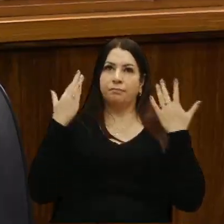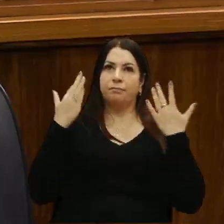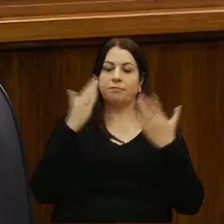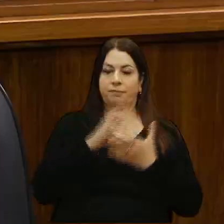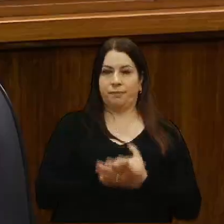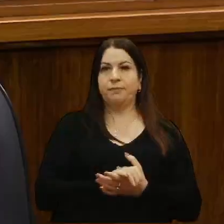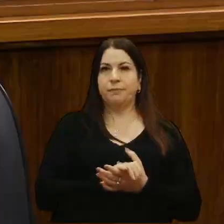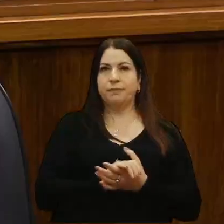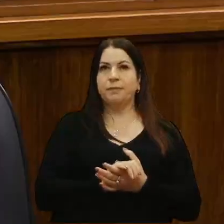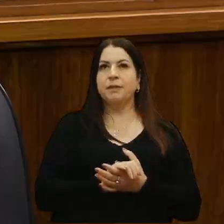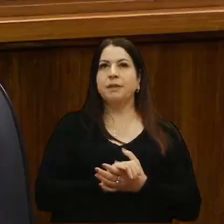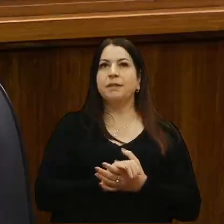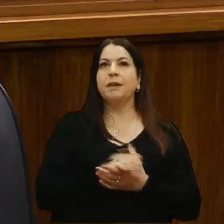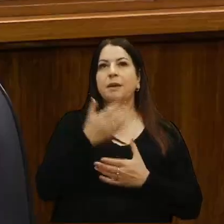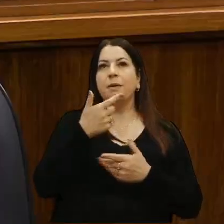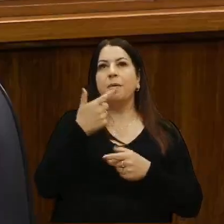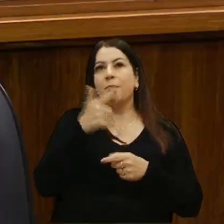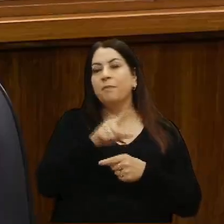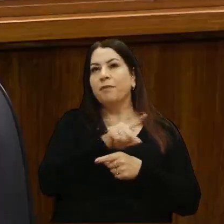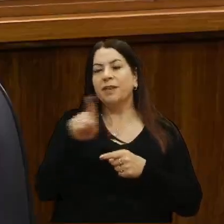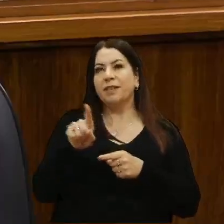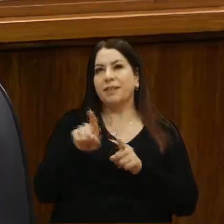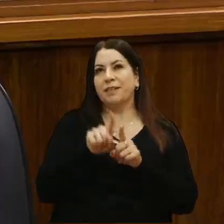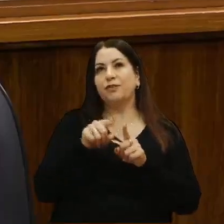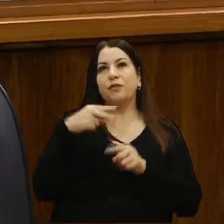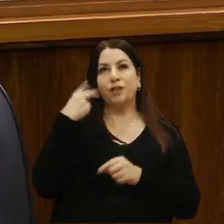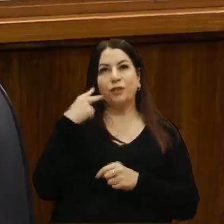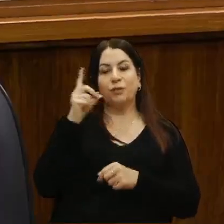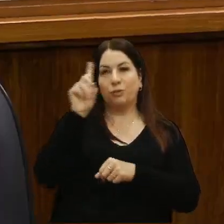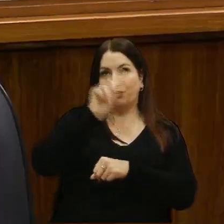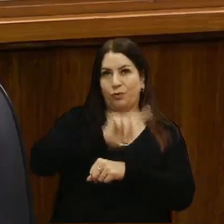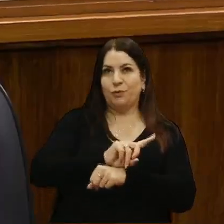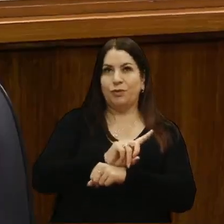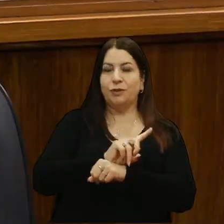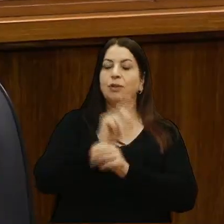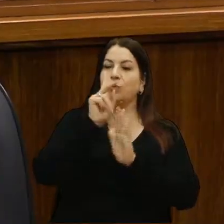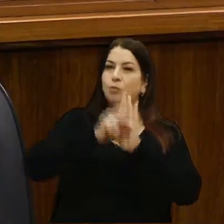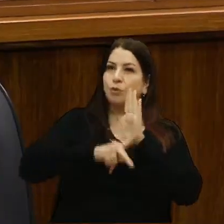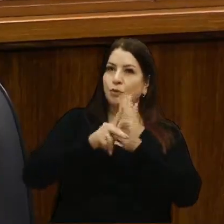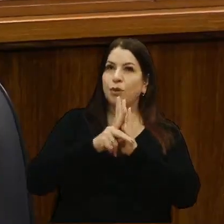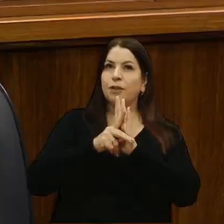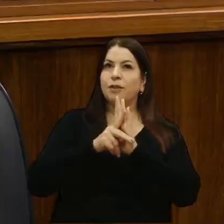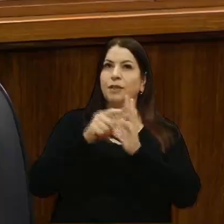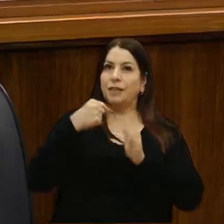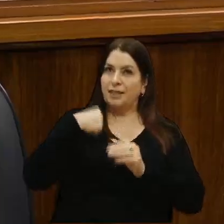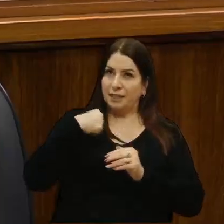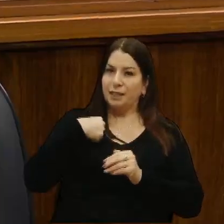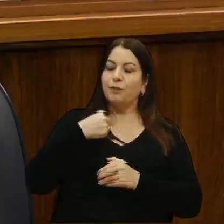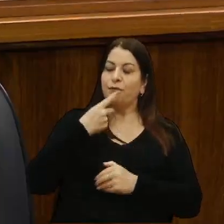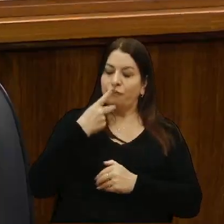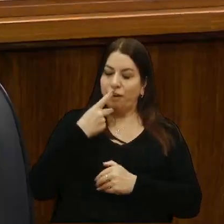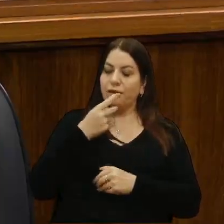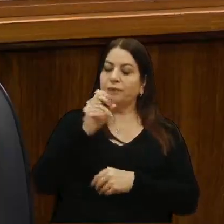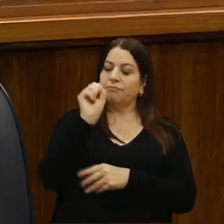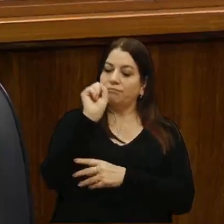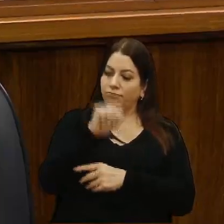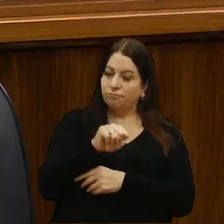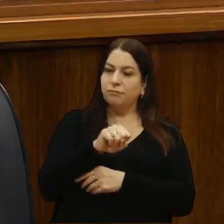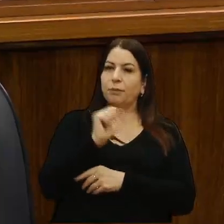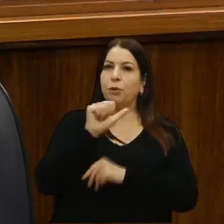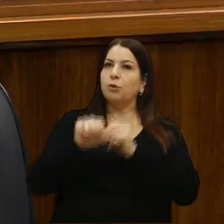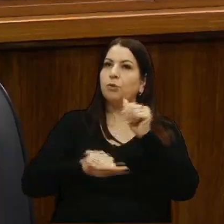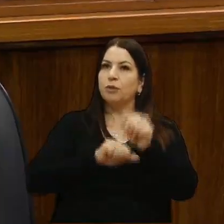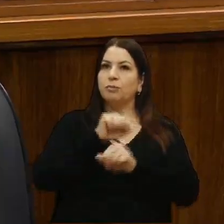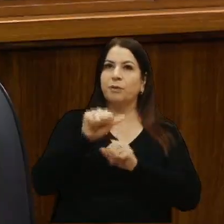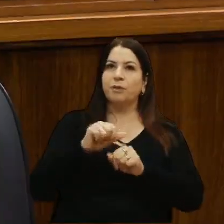parabenizar por mais uma edição do Vereador por um Dia. Um projeto que eu digo que sim, pode